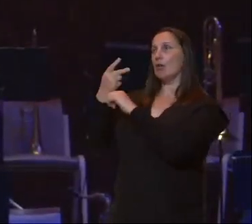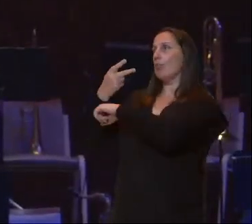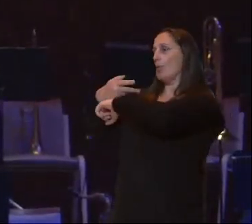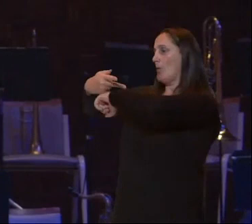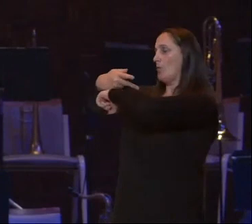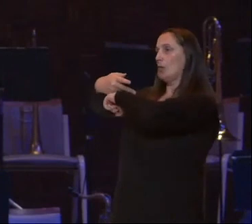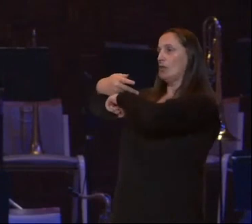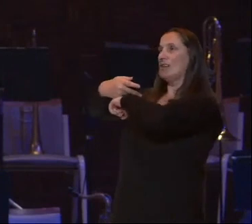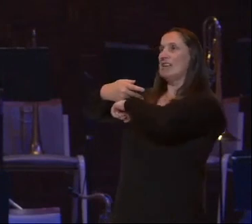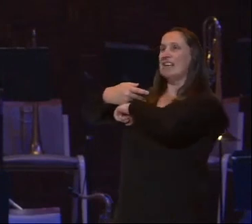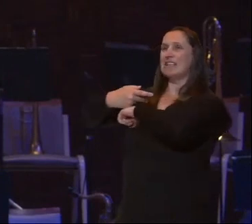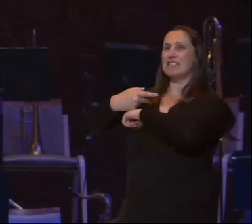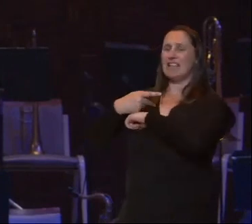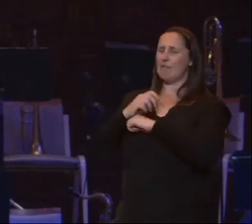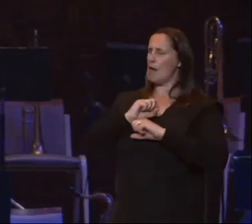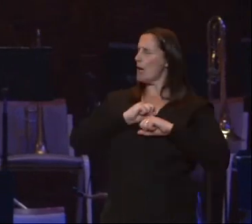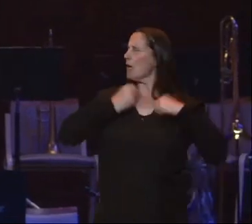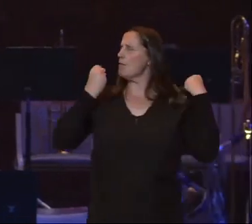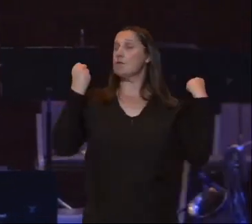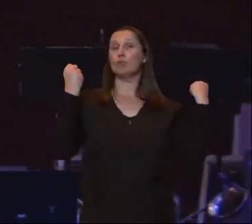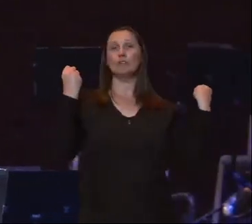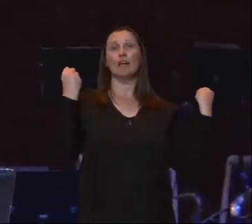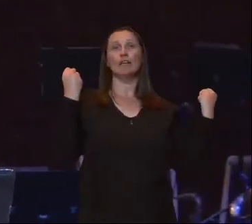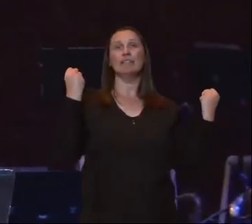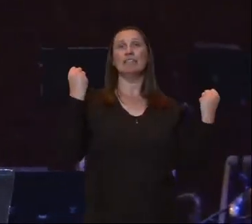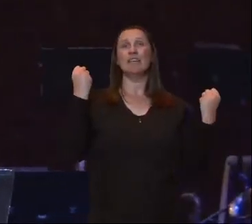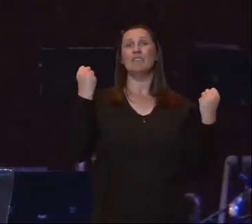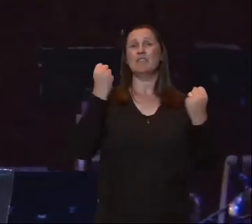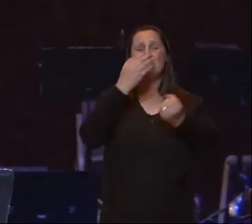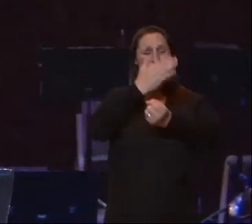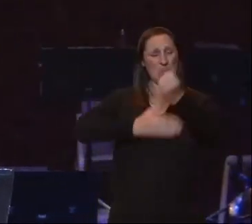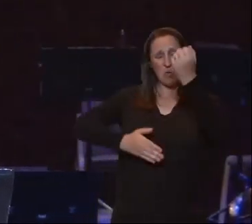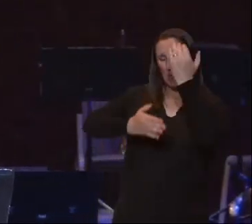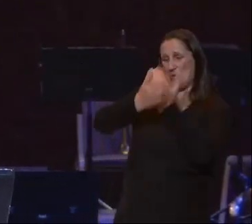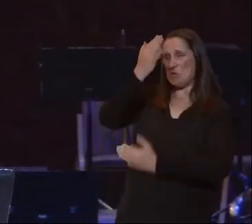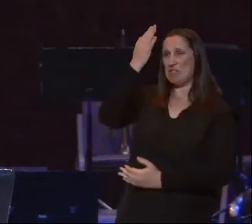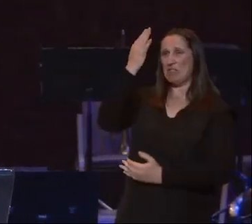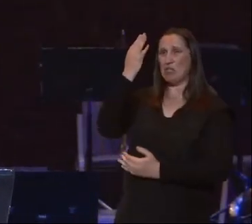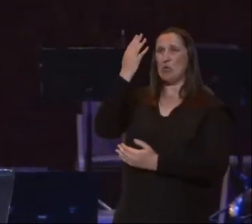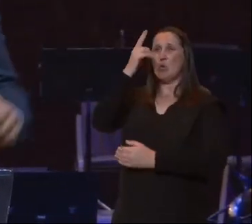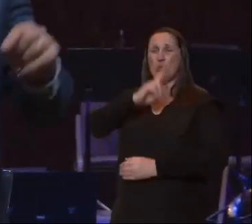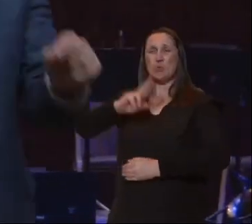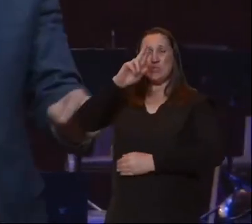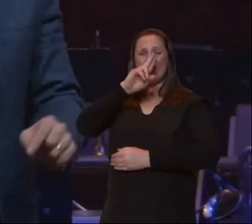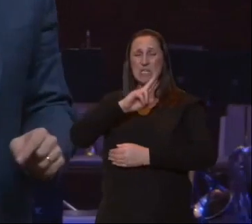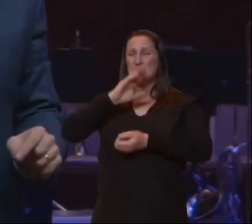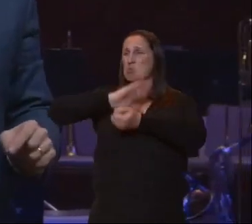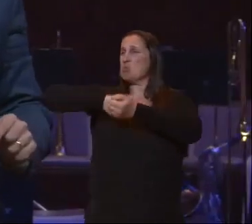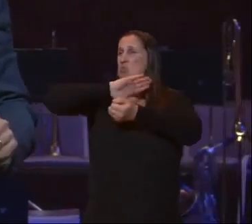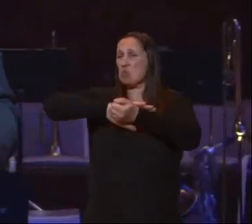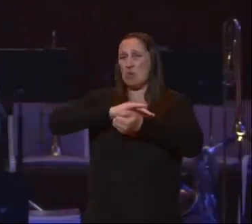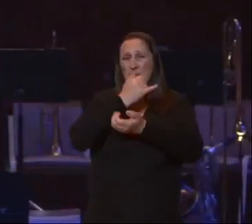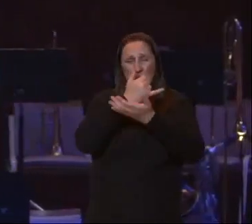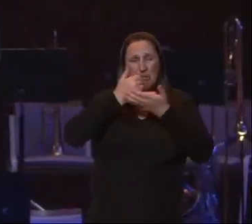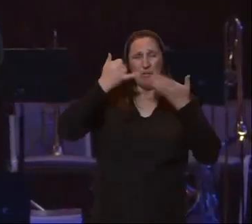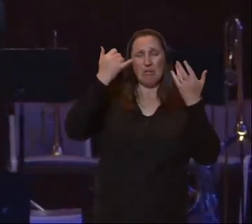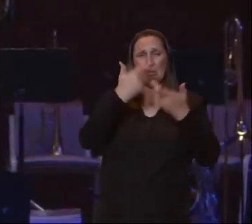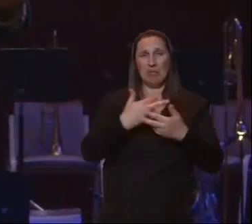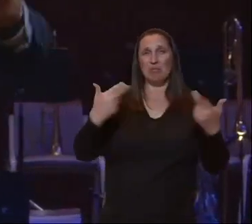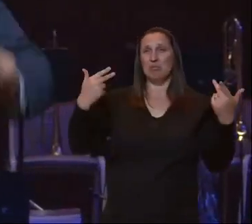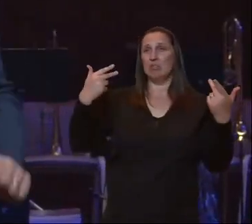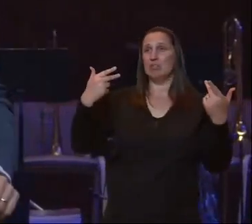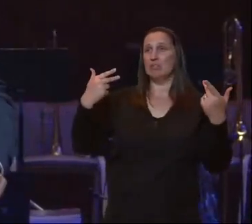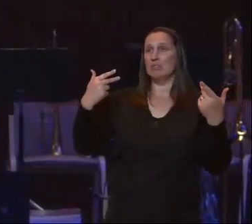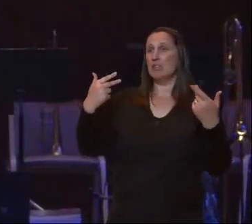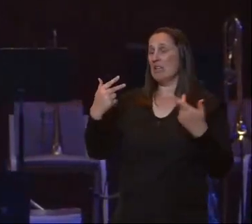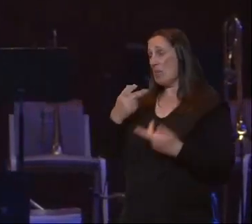se machucando, usando drogas, se ferindo. E ele disse para mim: pastor, eu entendi o